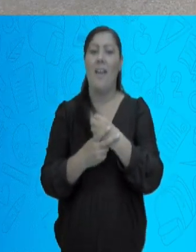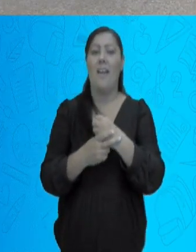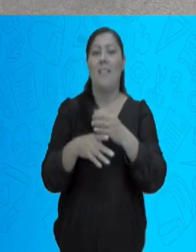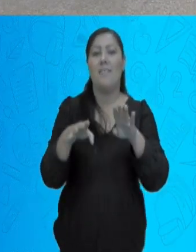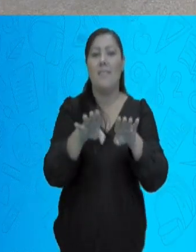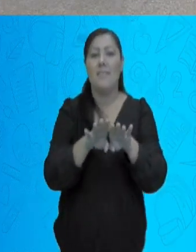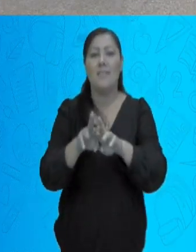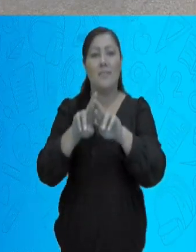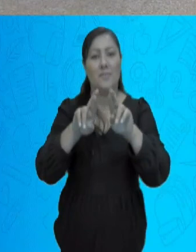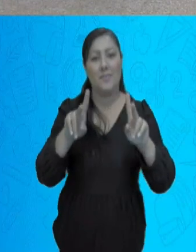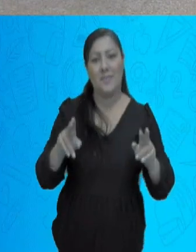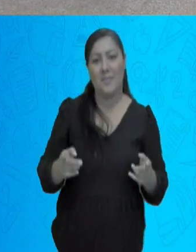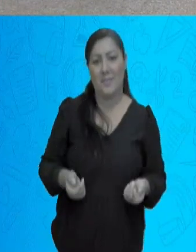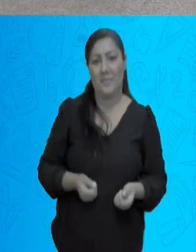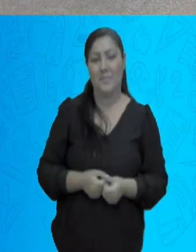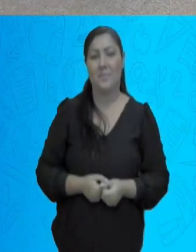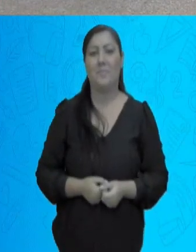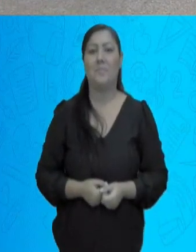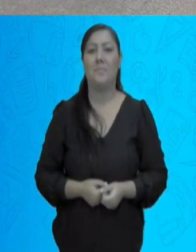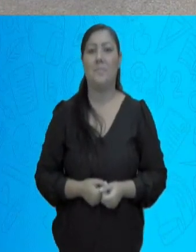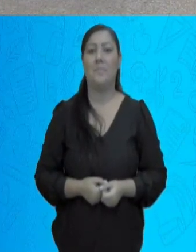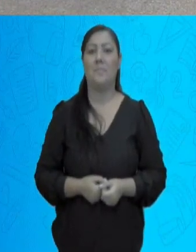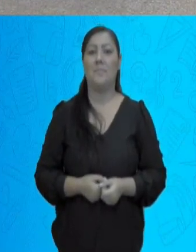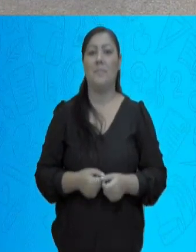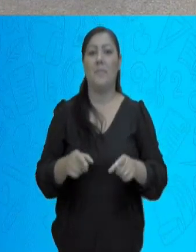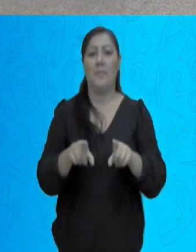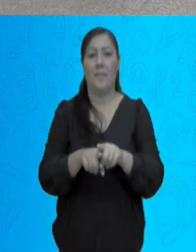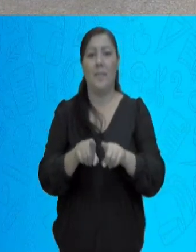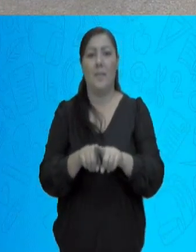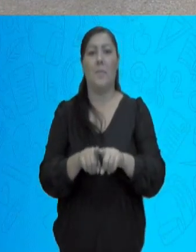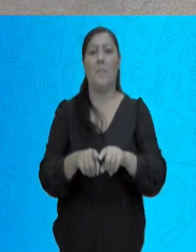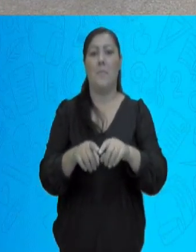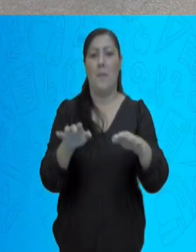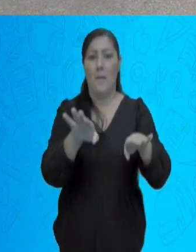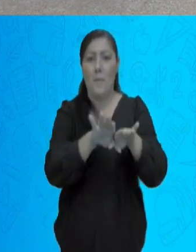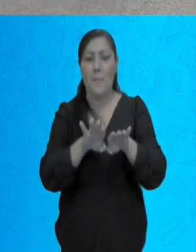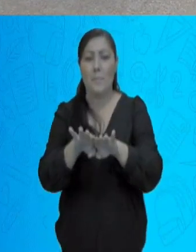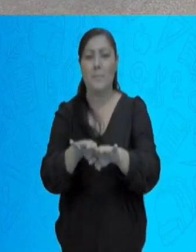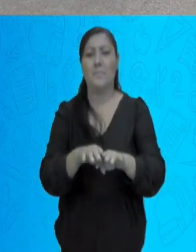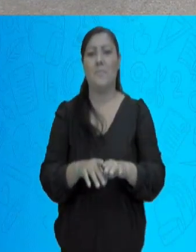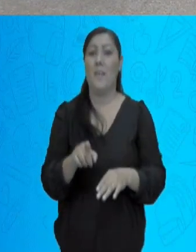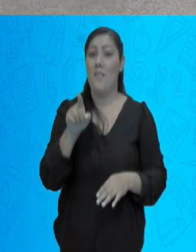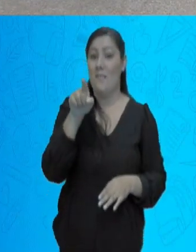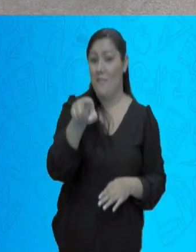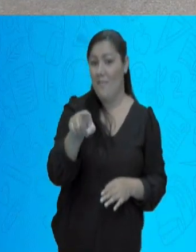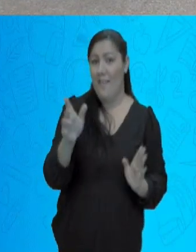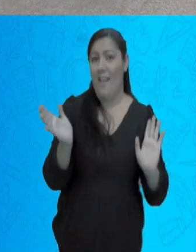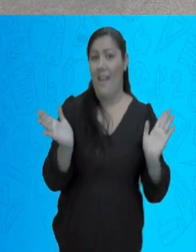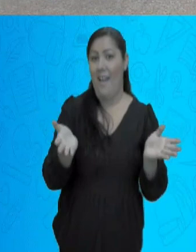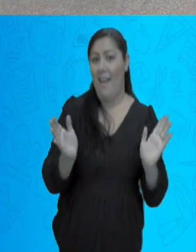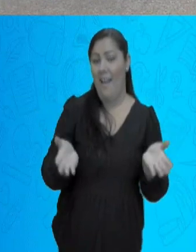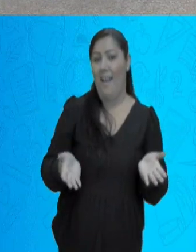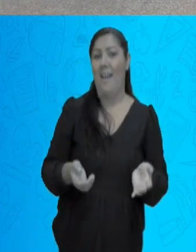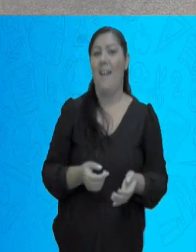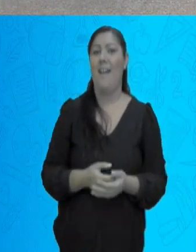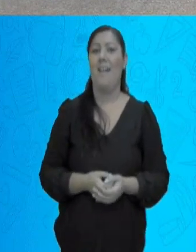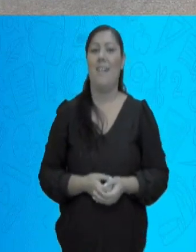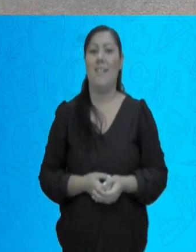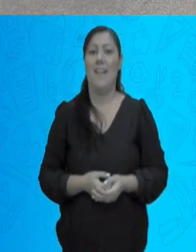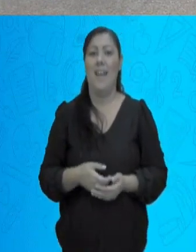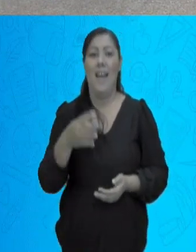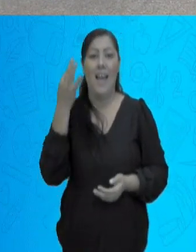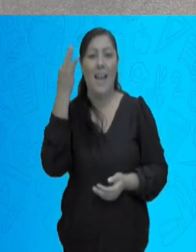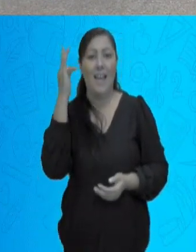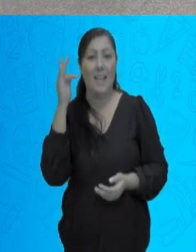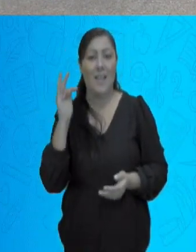Falamos um pouco sobre eles e citamos também os regulares. Agora é com vocês, estudantes. Isso mesmo, temos a teoria,